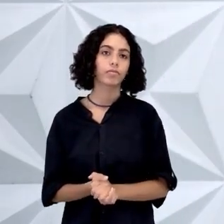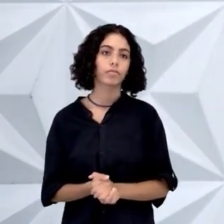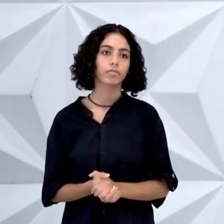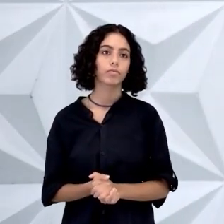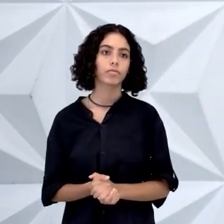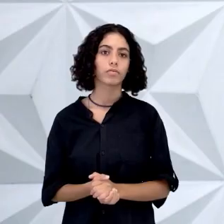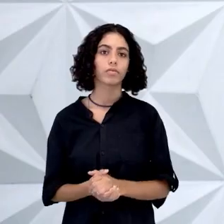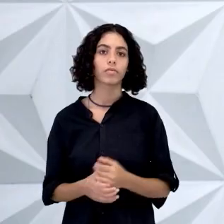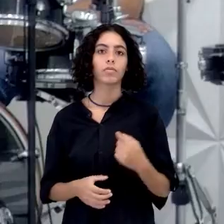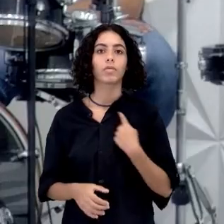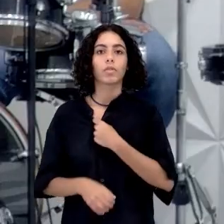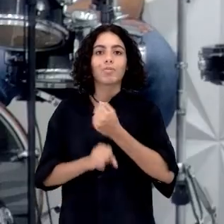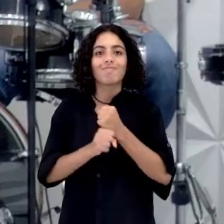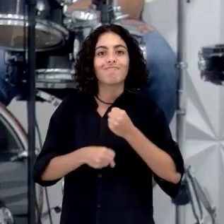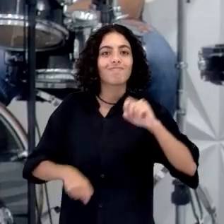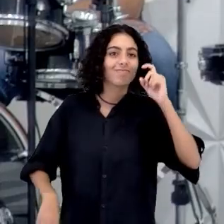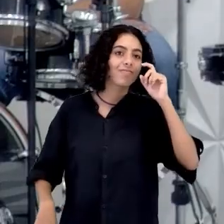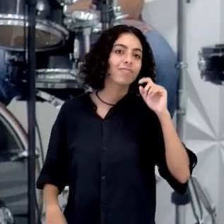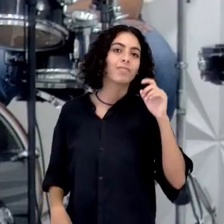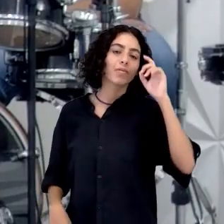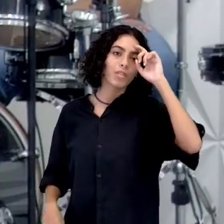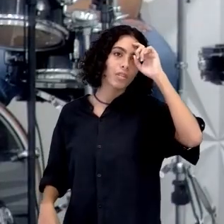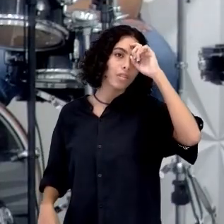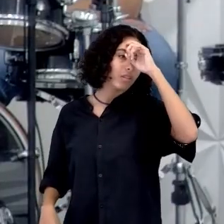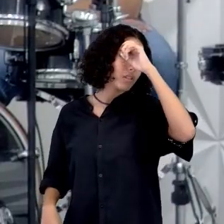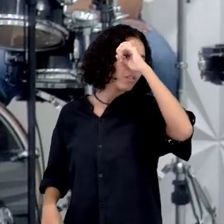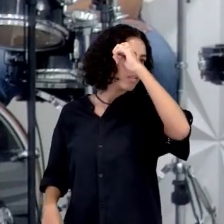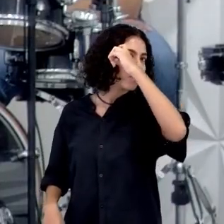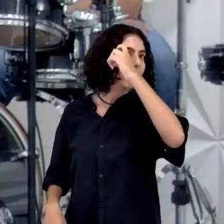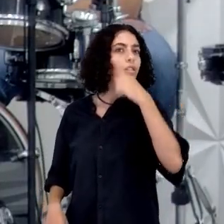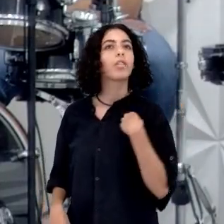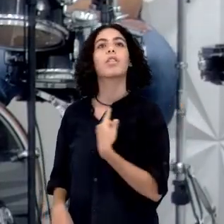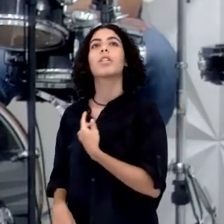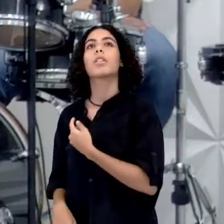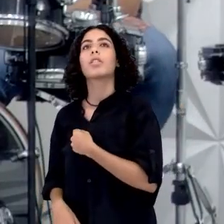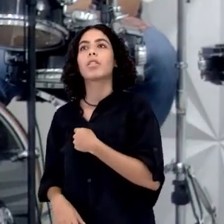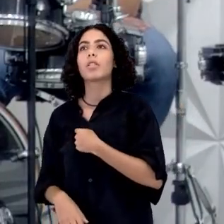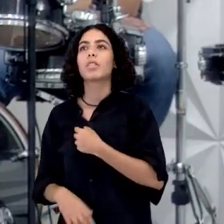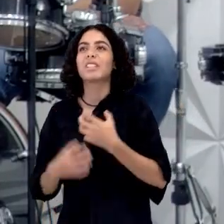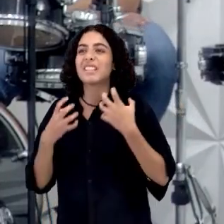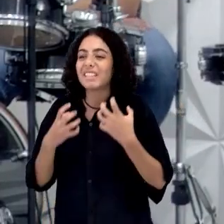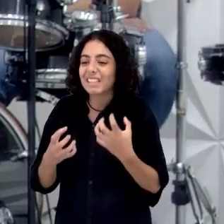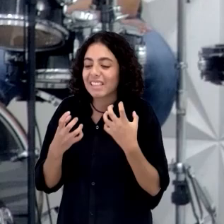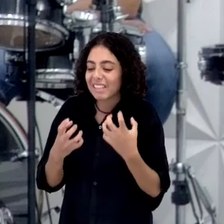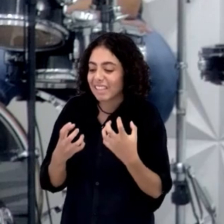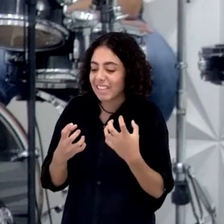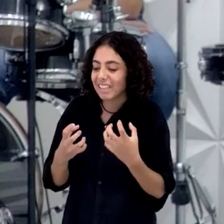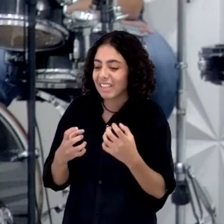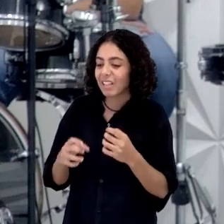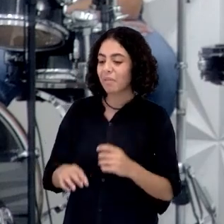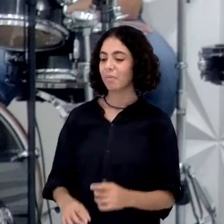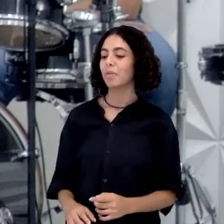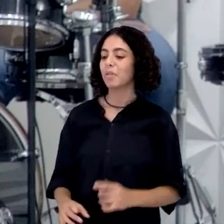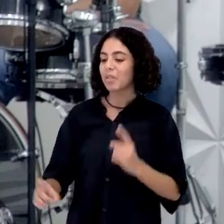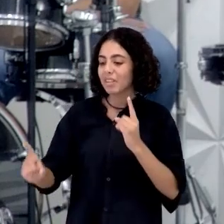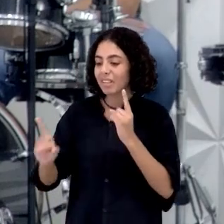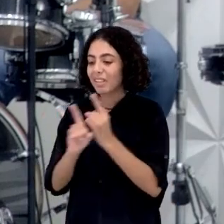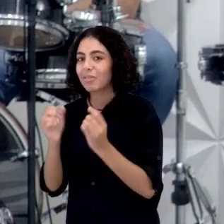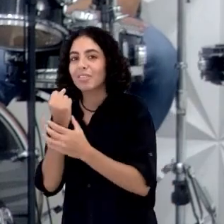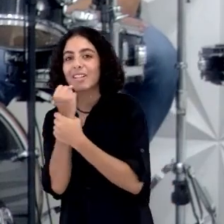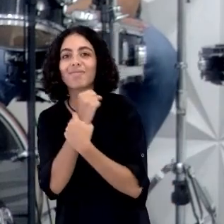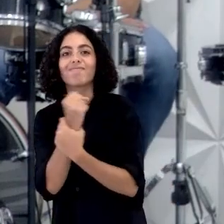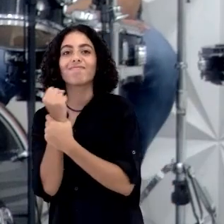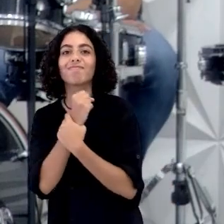vezes, nós buscamos a segurança em coisas que não são assim tão